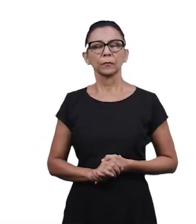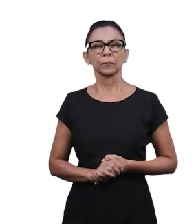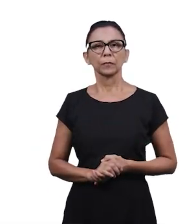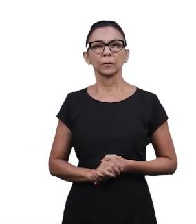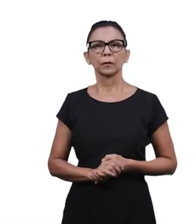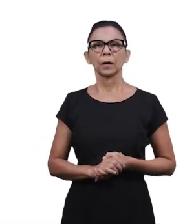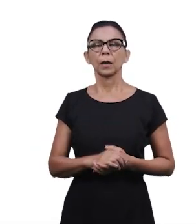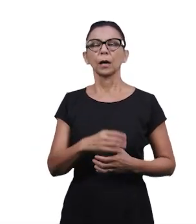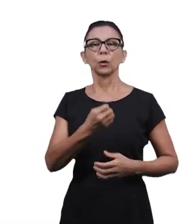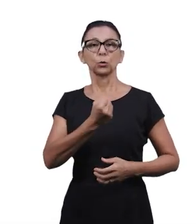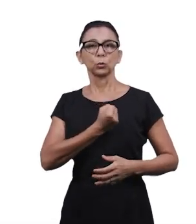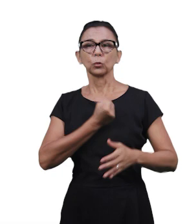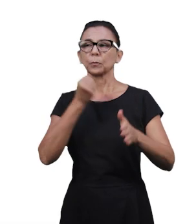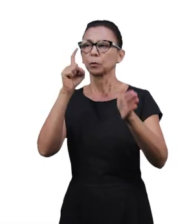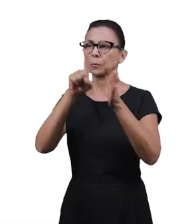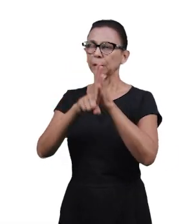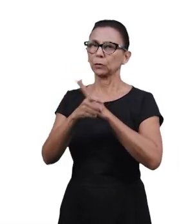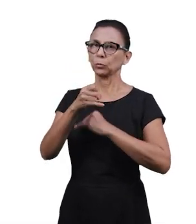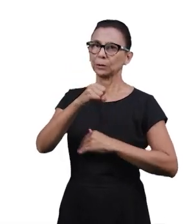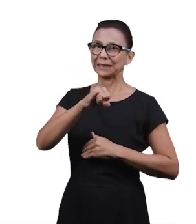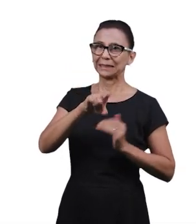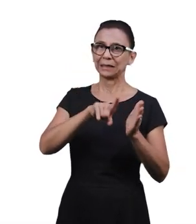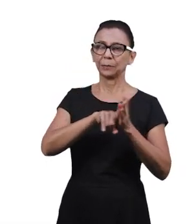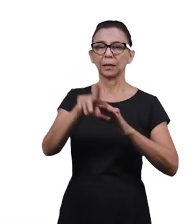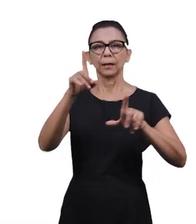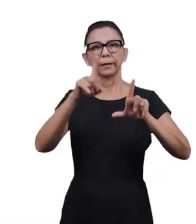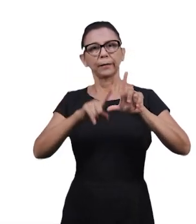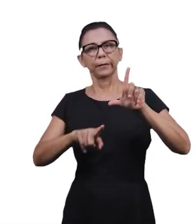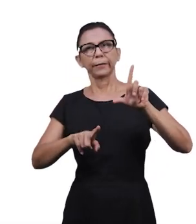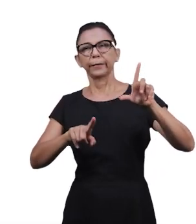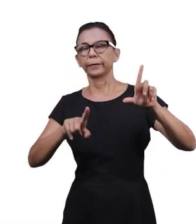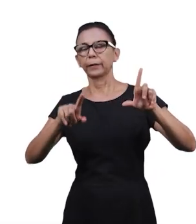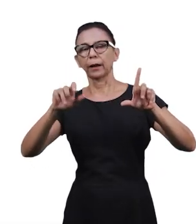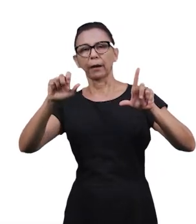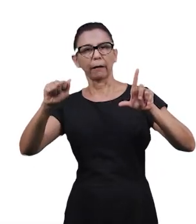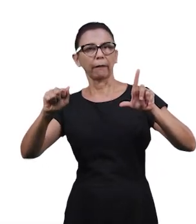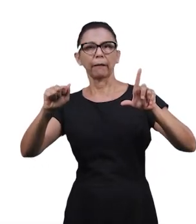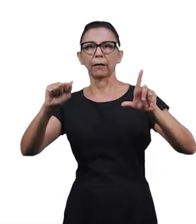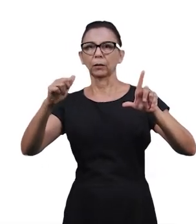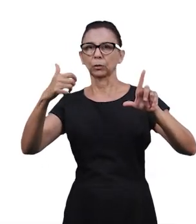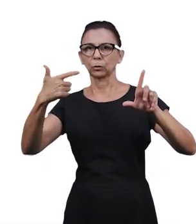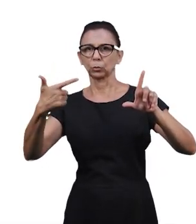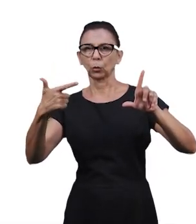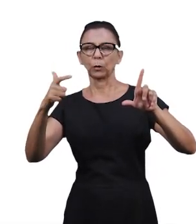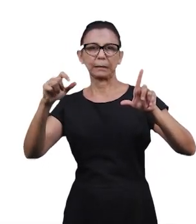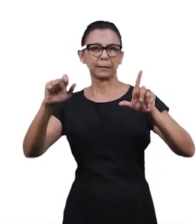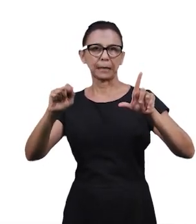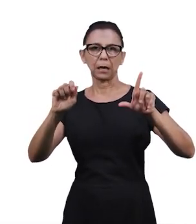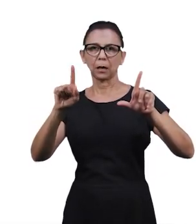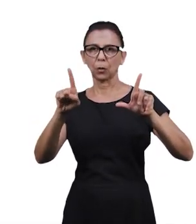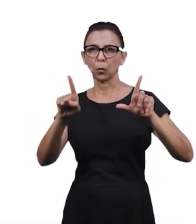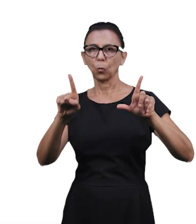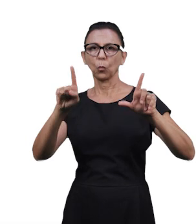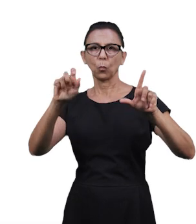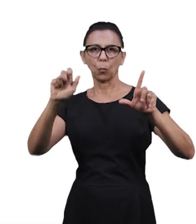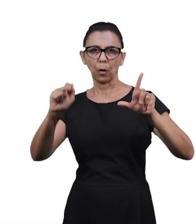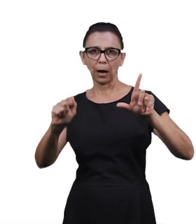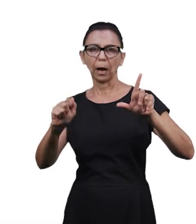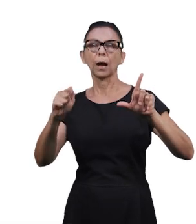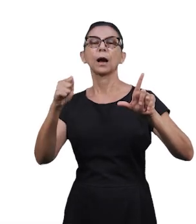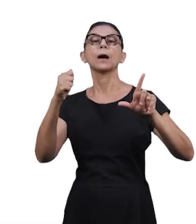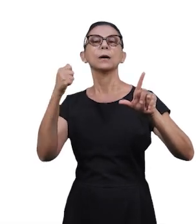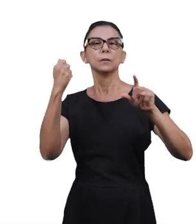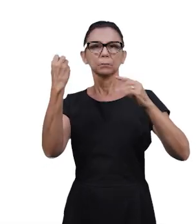é a pergunta, o número da pergunta. Se a pergunta for letra 1A ou 2A, você tem condição de fazer